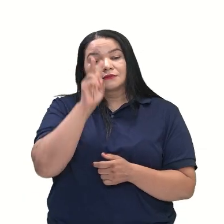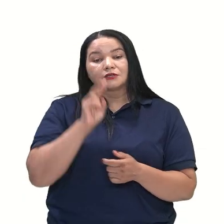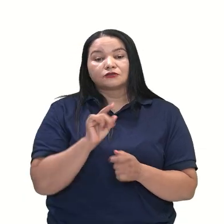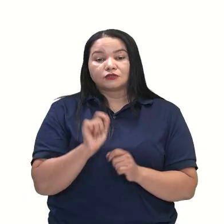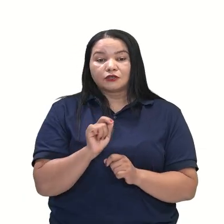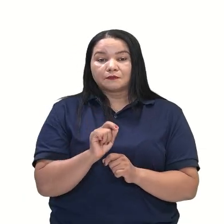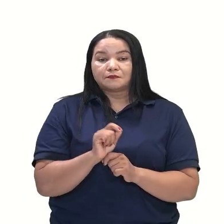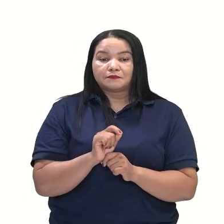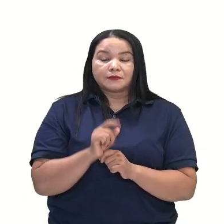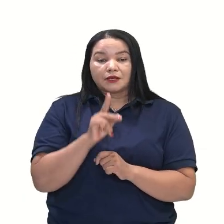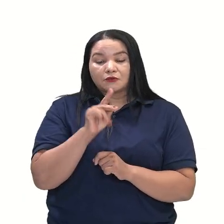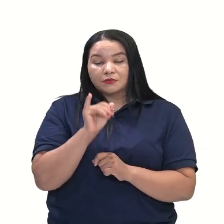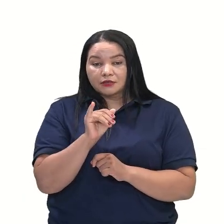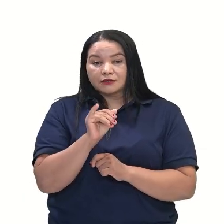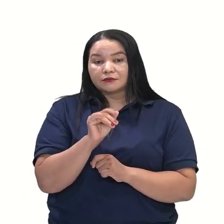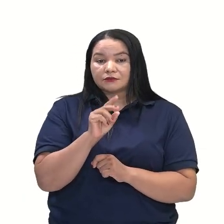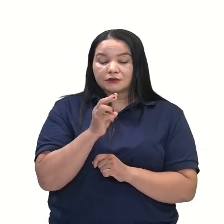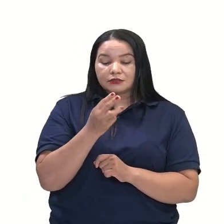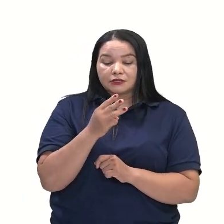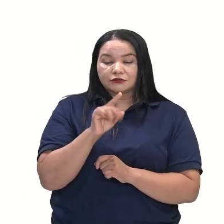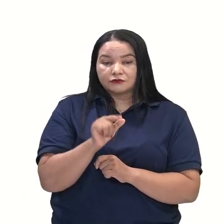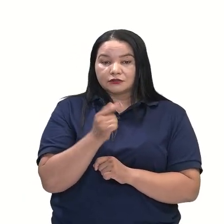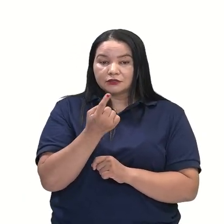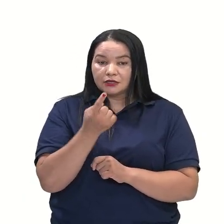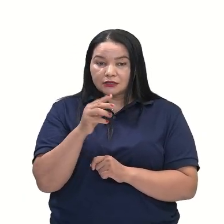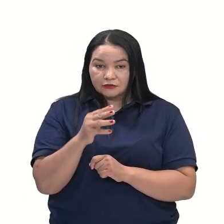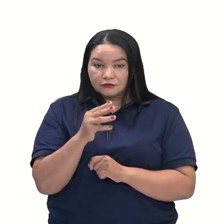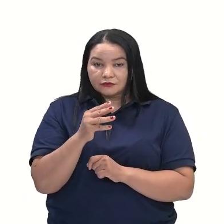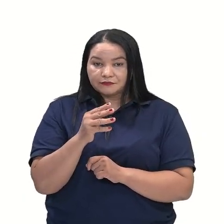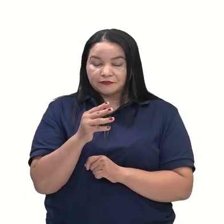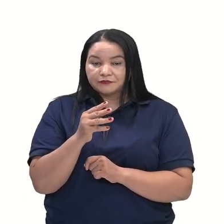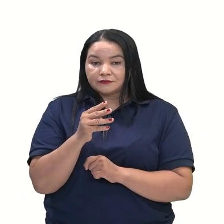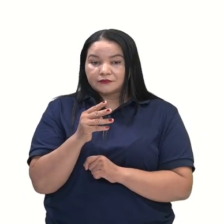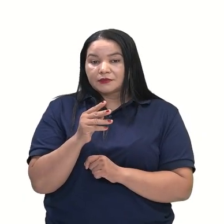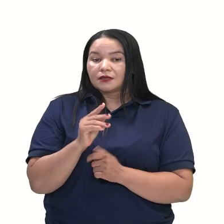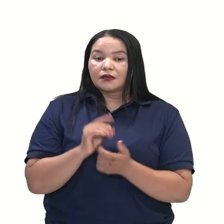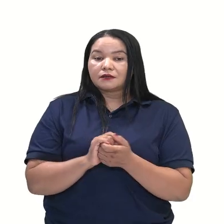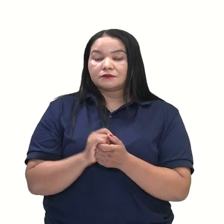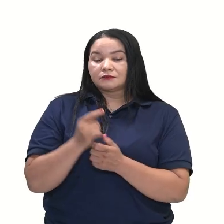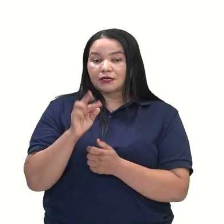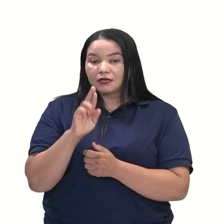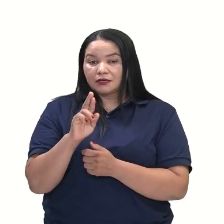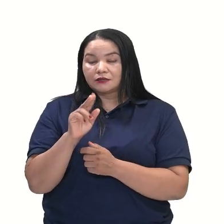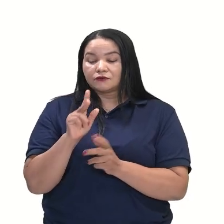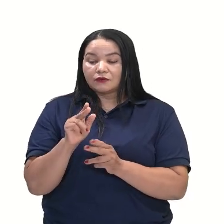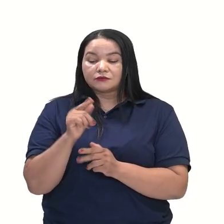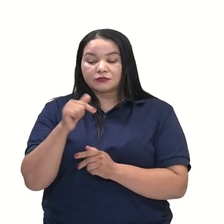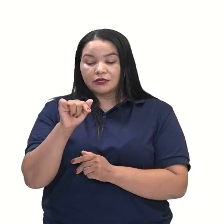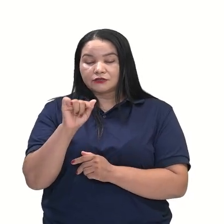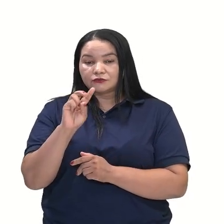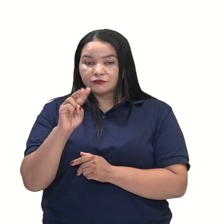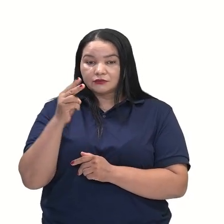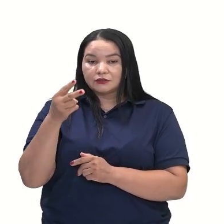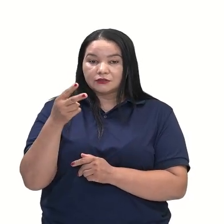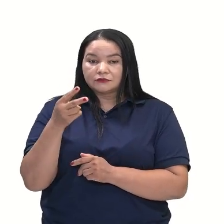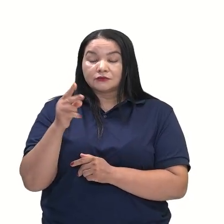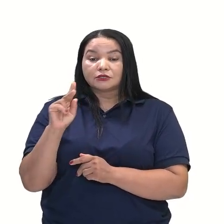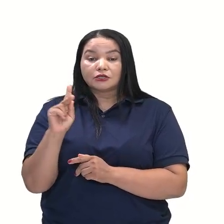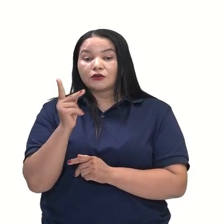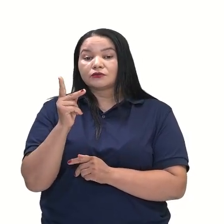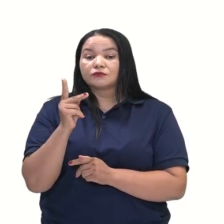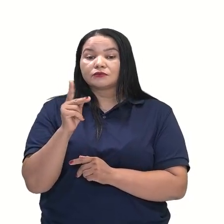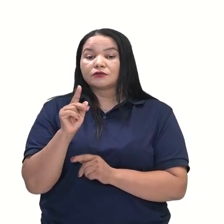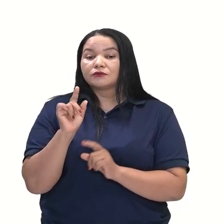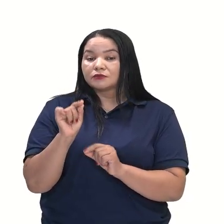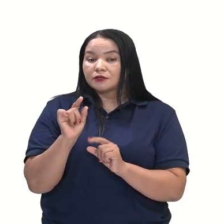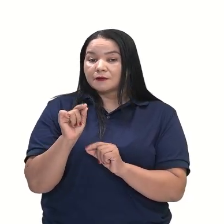é 3,14. O valor do raio aí na questão é 7. E a nossa altura, olha, 7